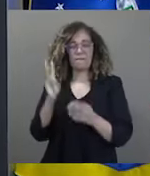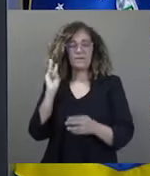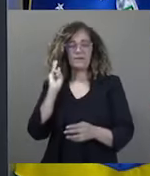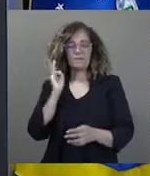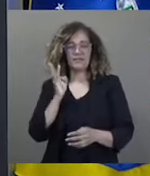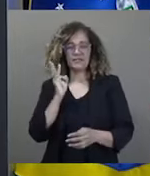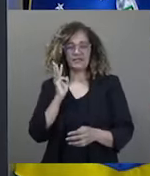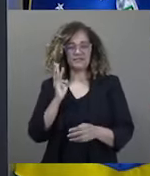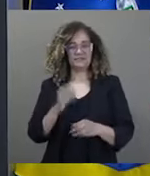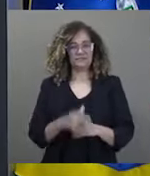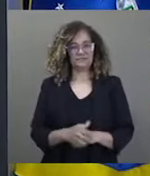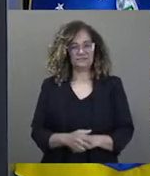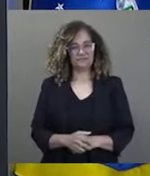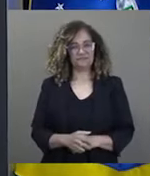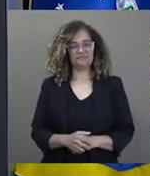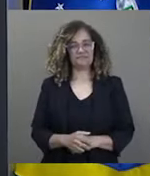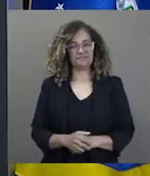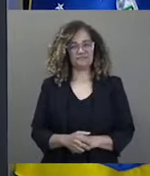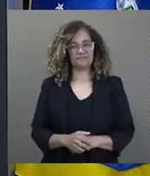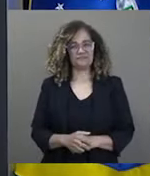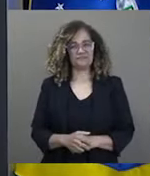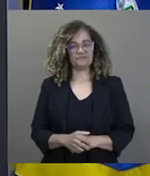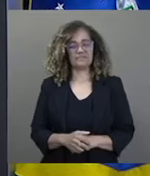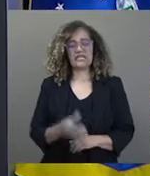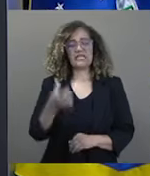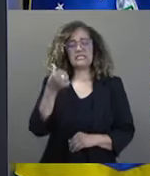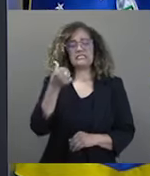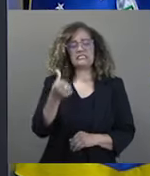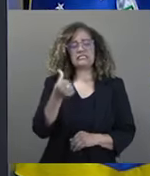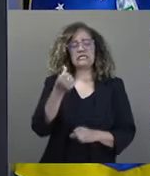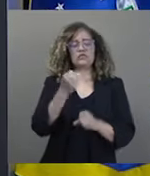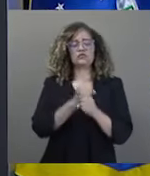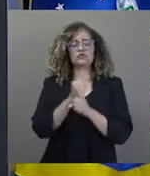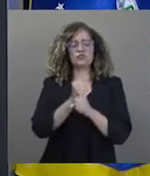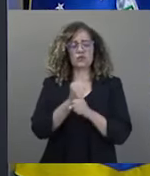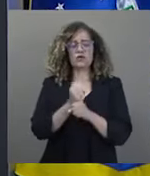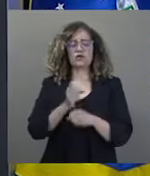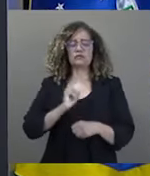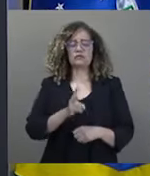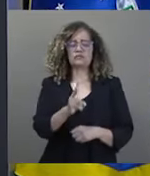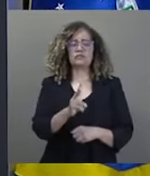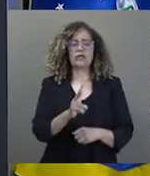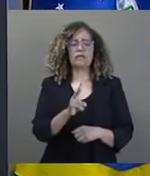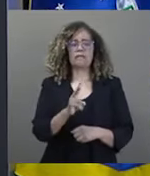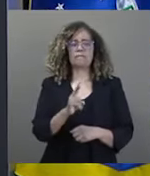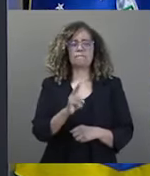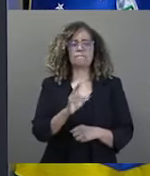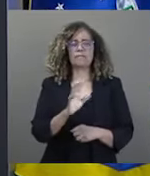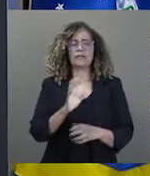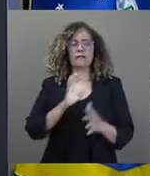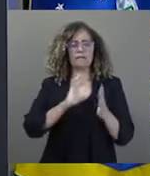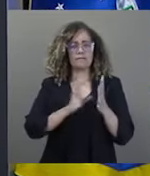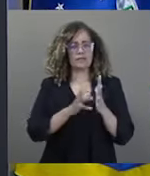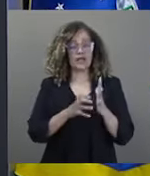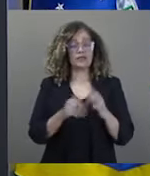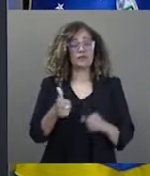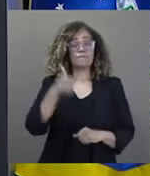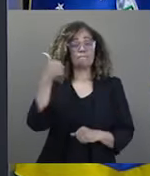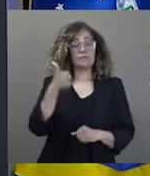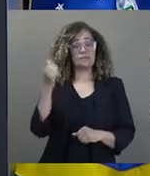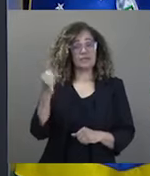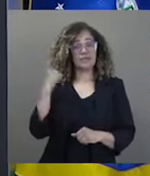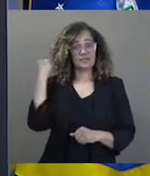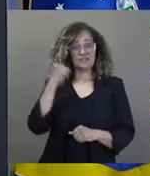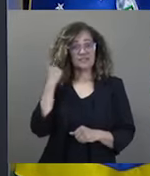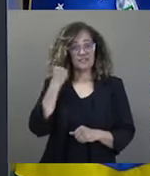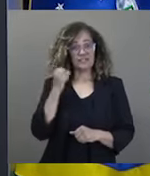aqui registro ao pelo sexto ano seguido de Mandato ser sempre o primeiro Senador